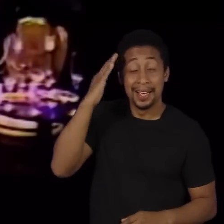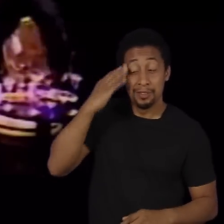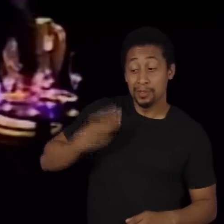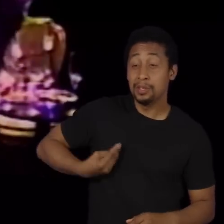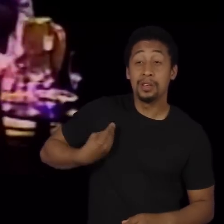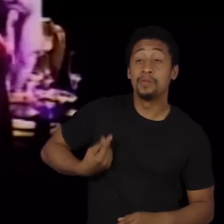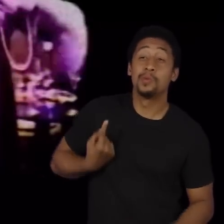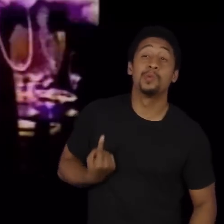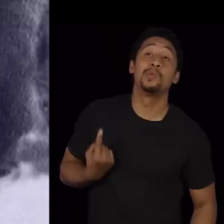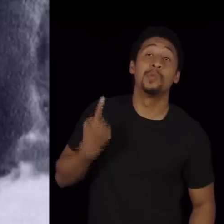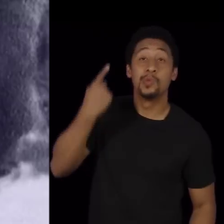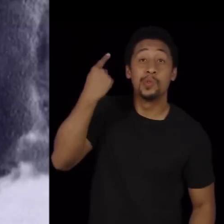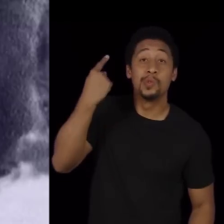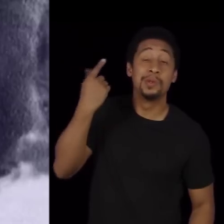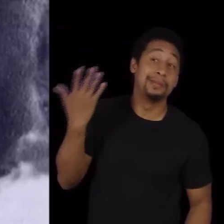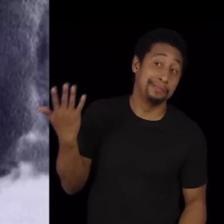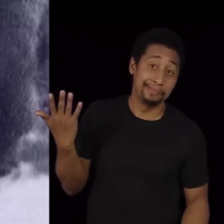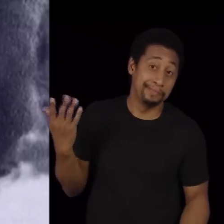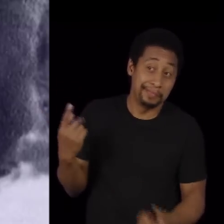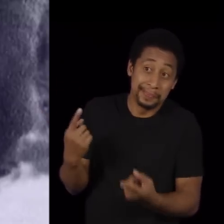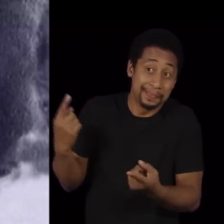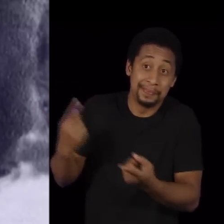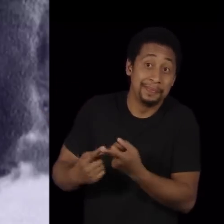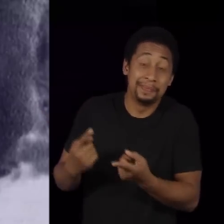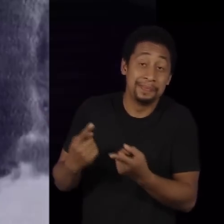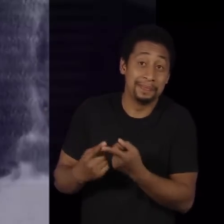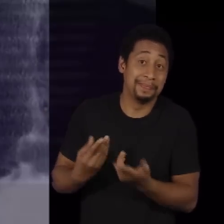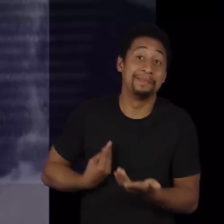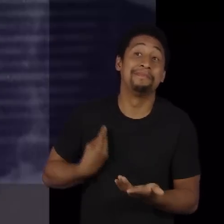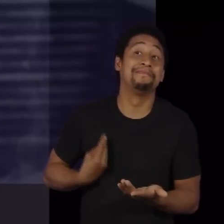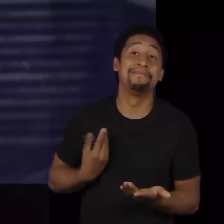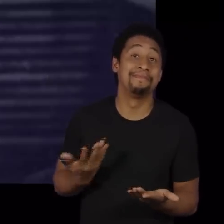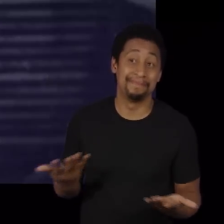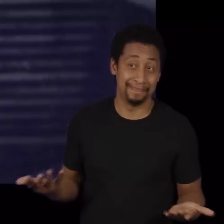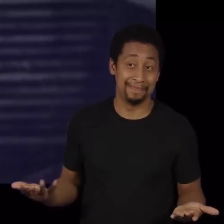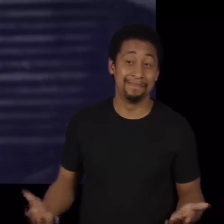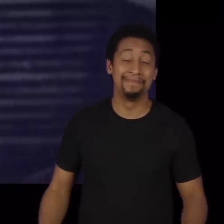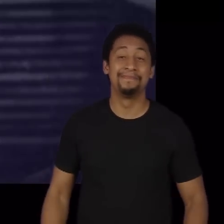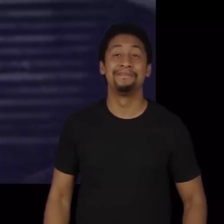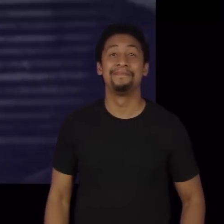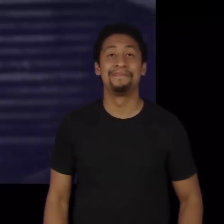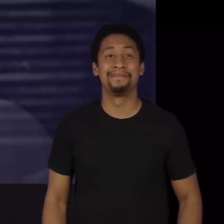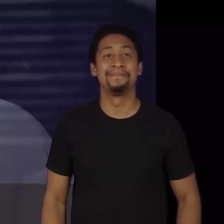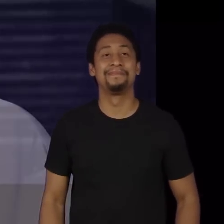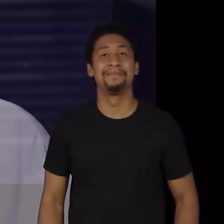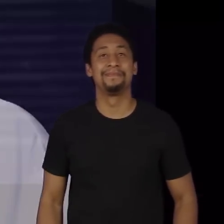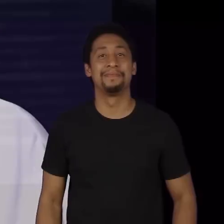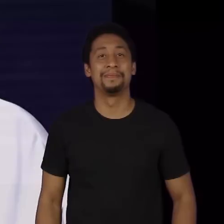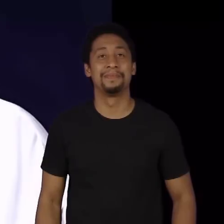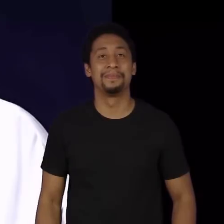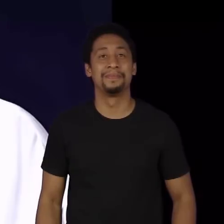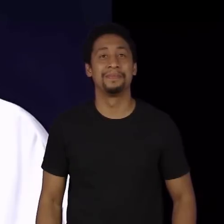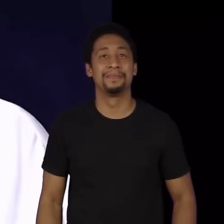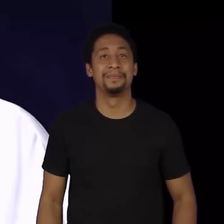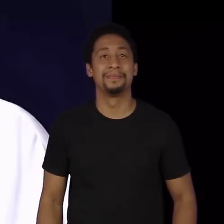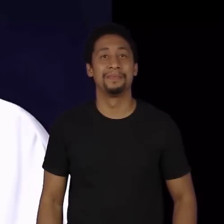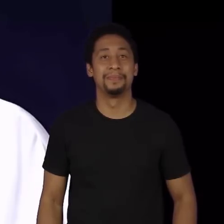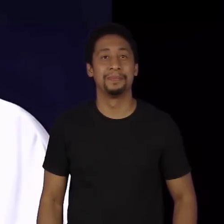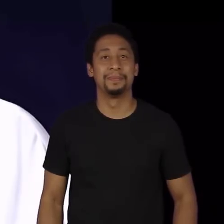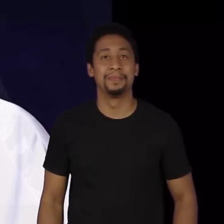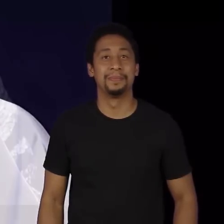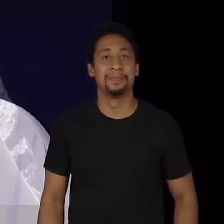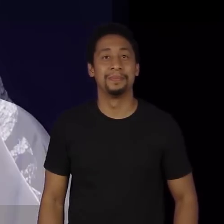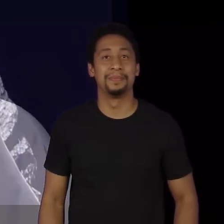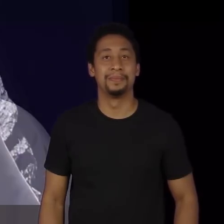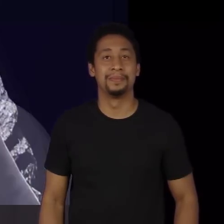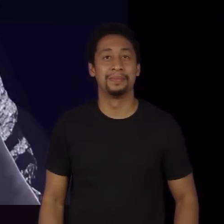vez. Portanto, eu aproveito esta ocasião. Se houver festa, eu quero ser o anfitrião. Em casa